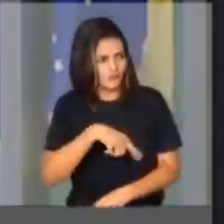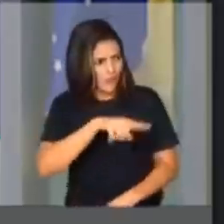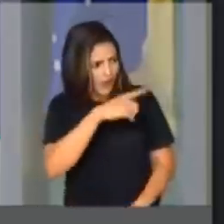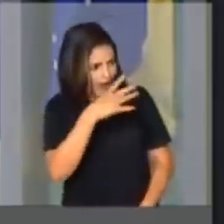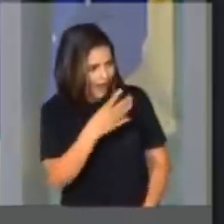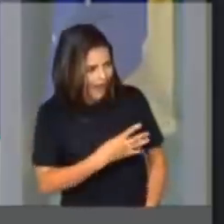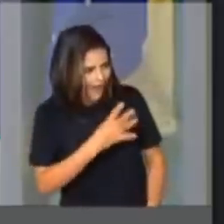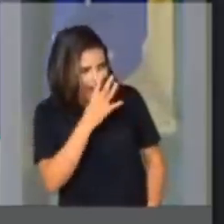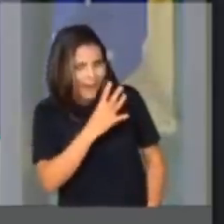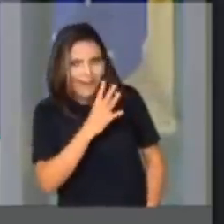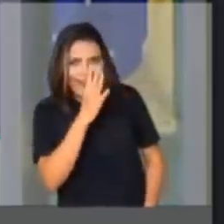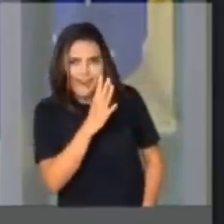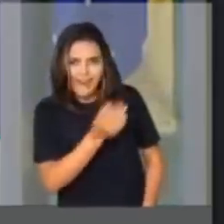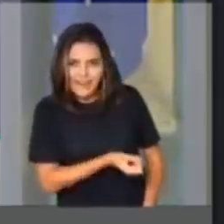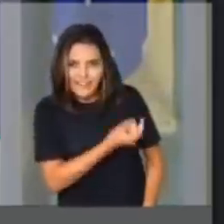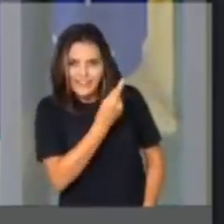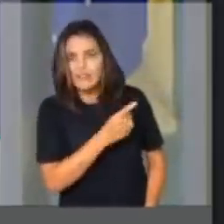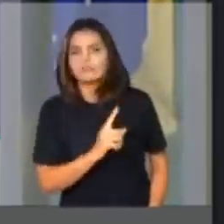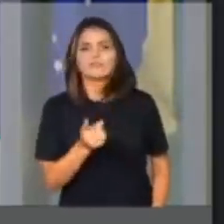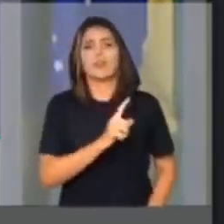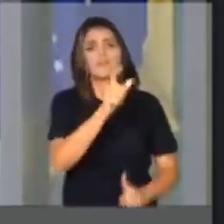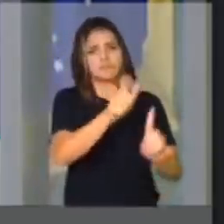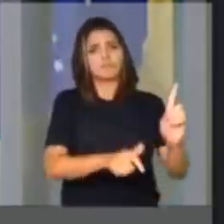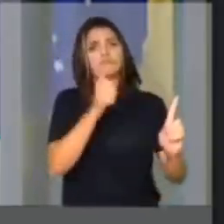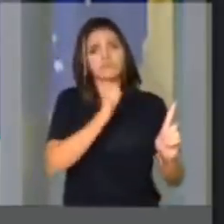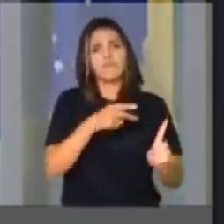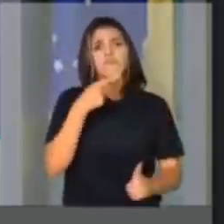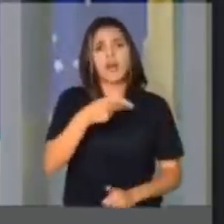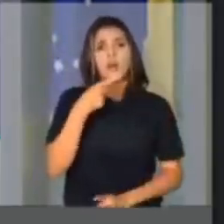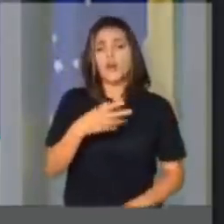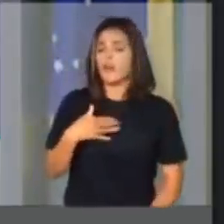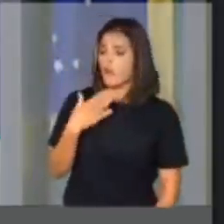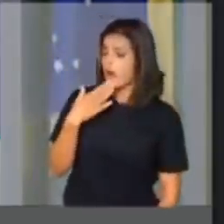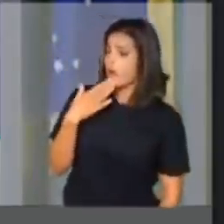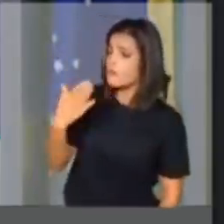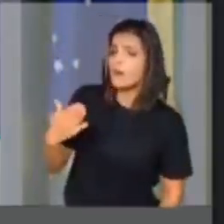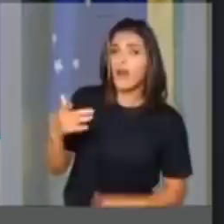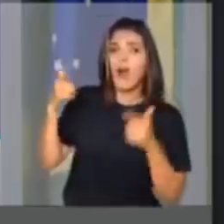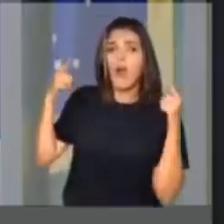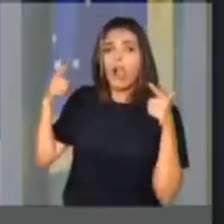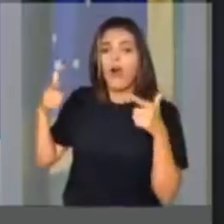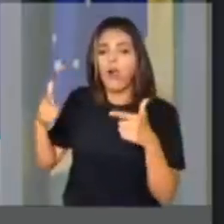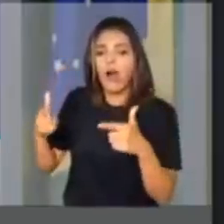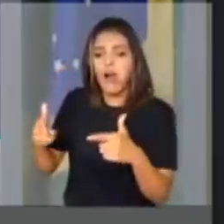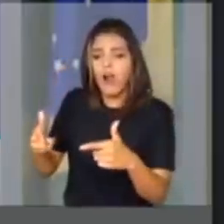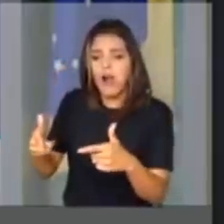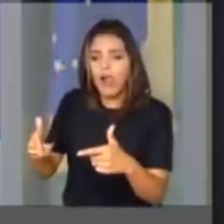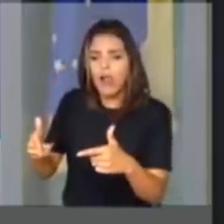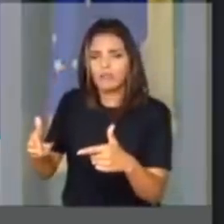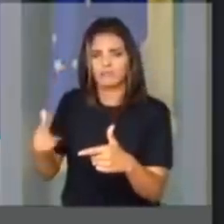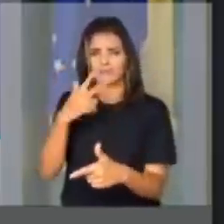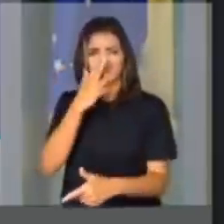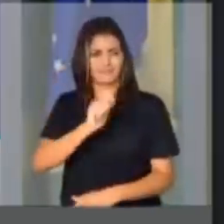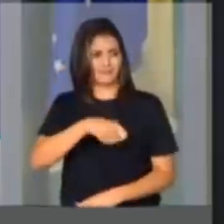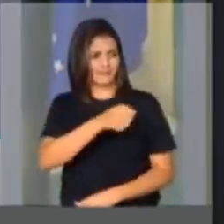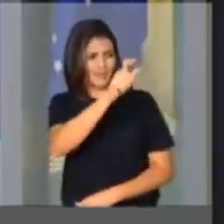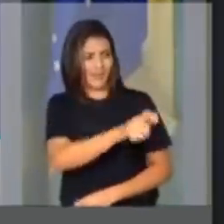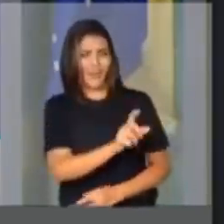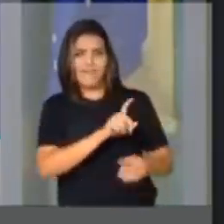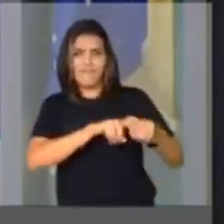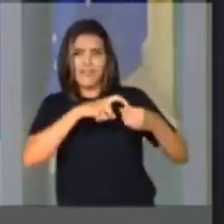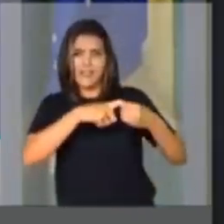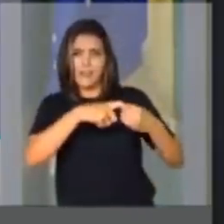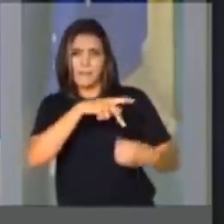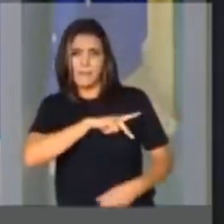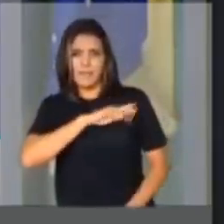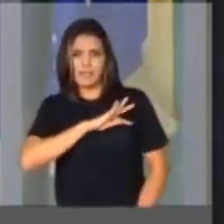parecer absurdo para quem não conhece a figura, mas ela se declarou a favor do assalto. Parece fazer sentido, sendo uma afiliada do Partido dos